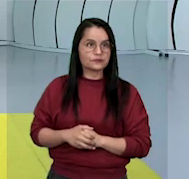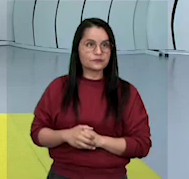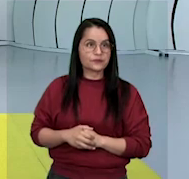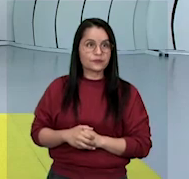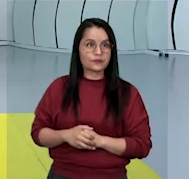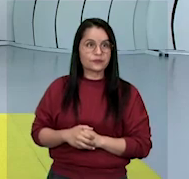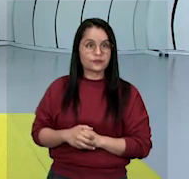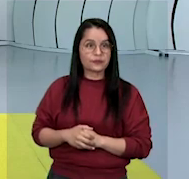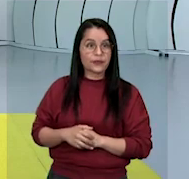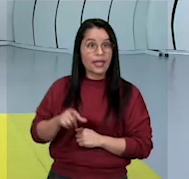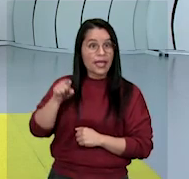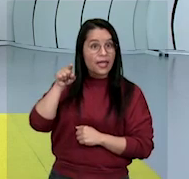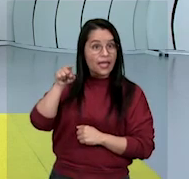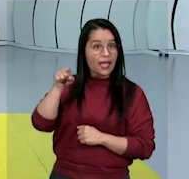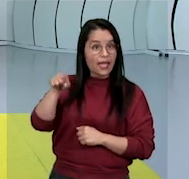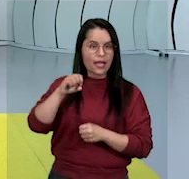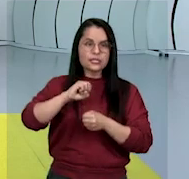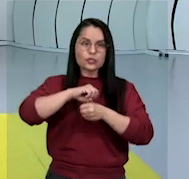elas